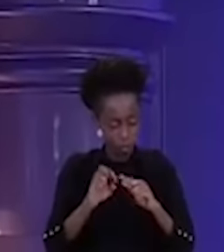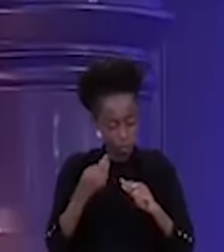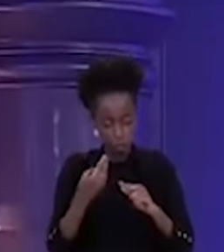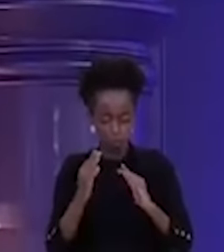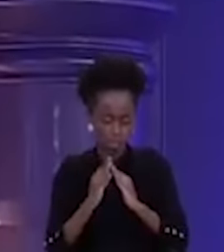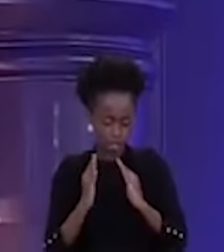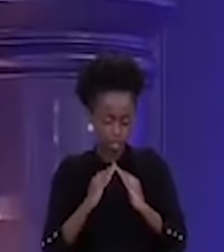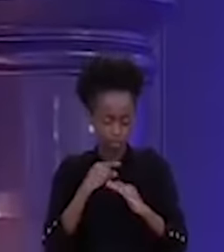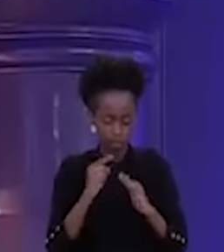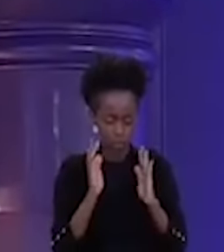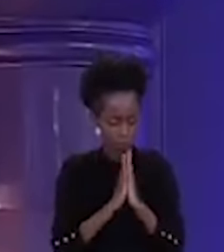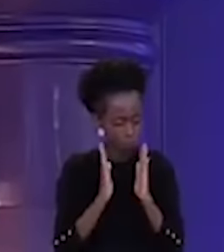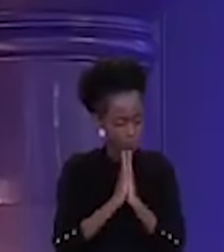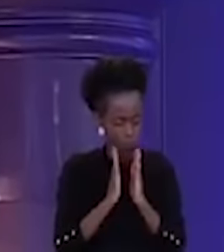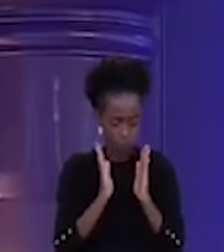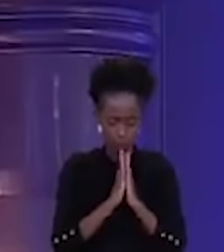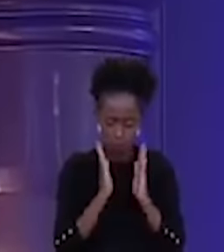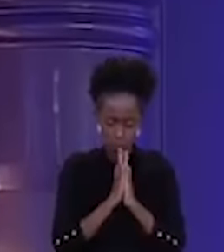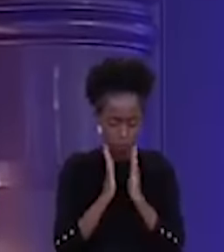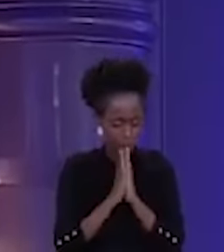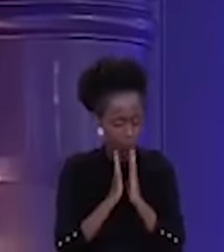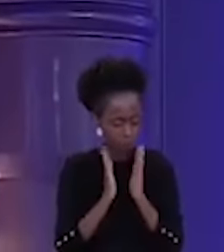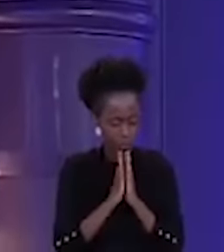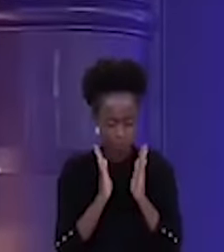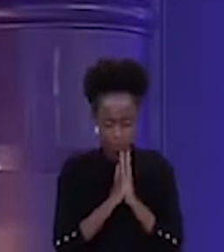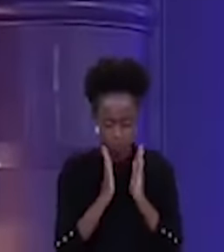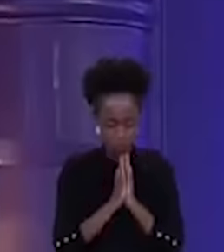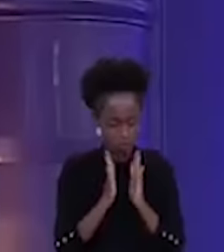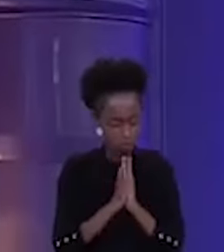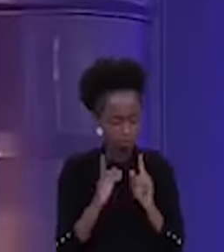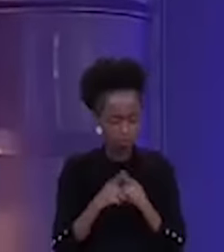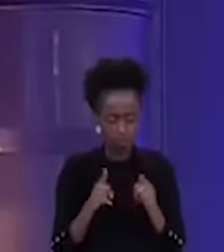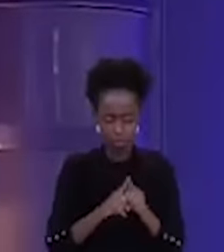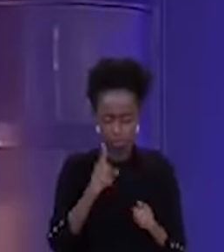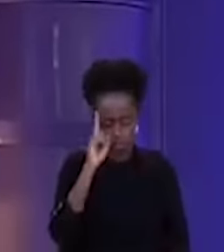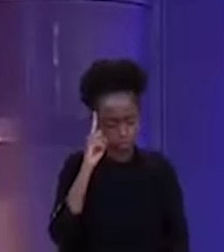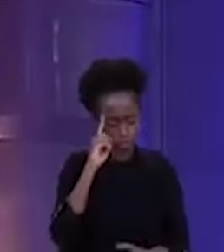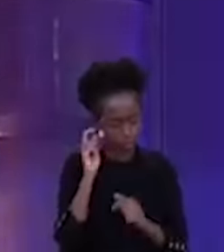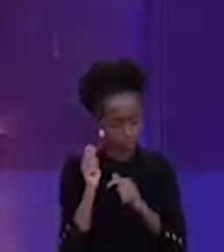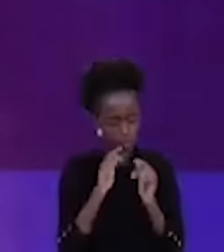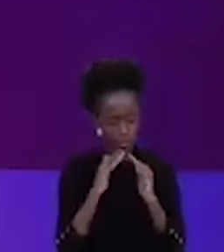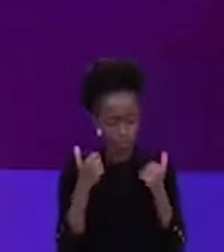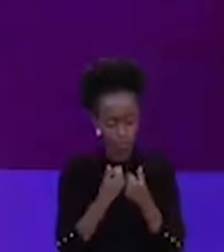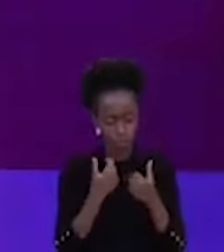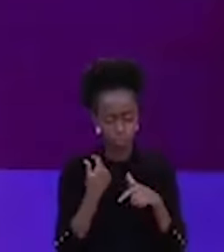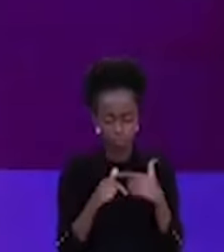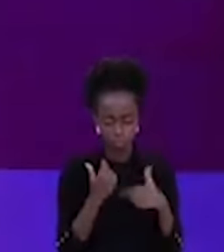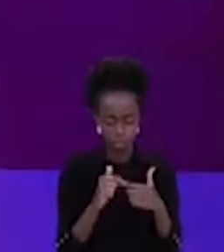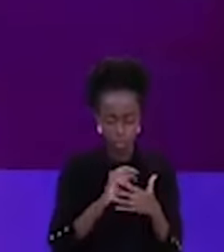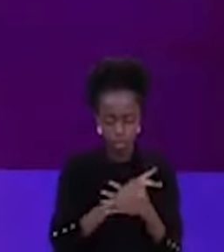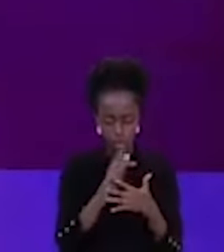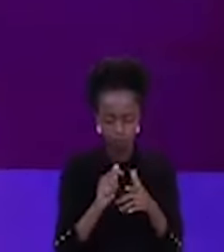te buscando no trabalho, está te buscando aqui conosco no templo. Seja batizado,